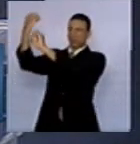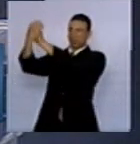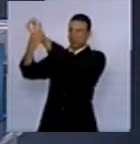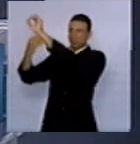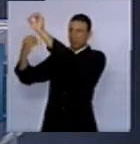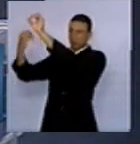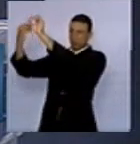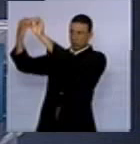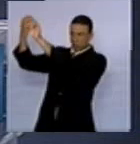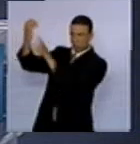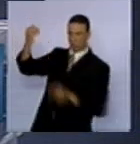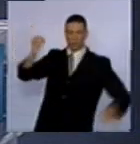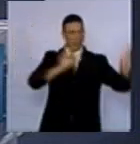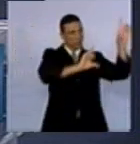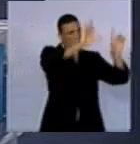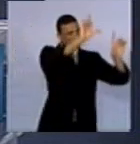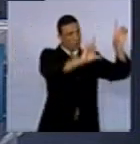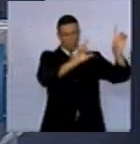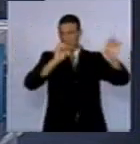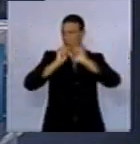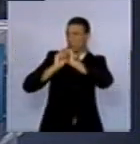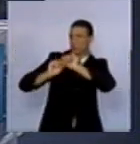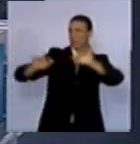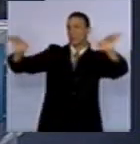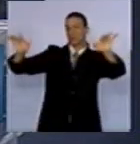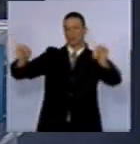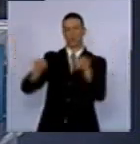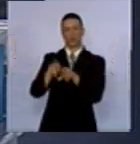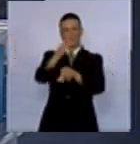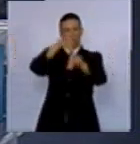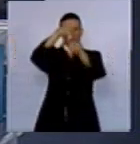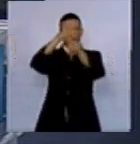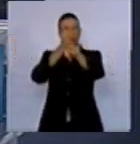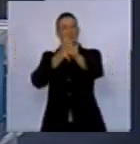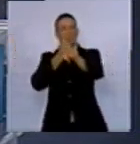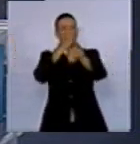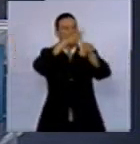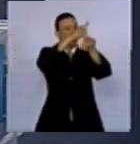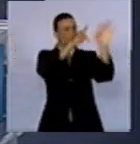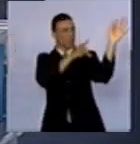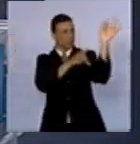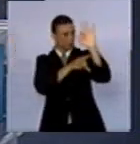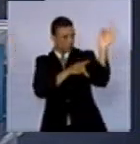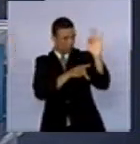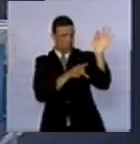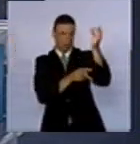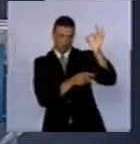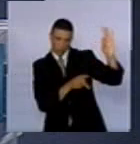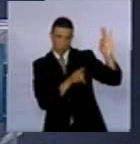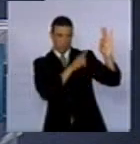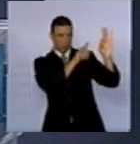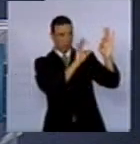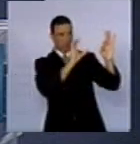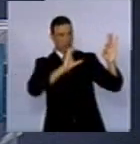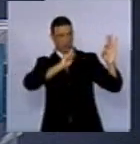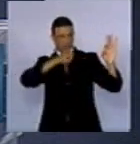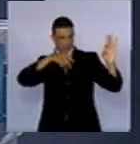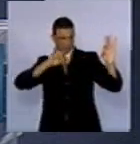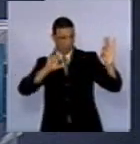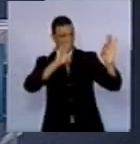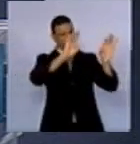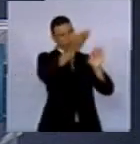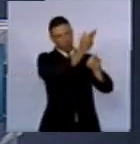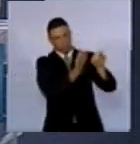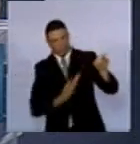de todos os canais de Rádio Difusão local assim como no Reino Unido na França os canais públicos terem visto a tradição da